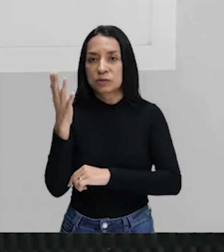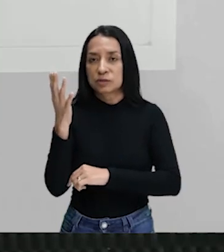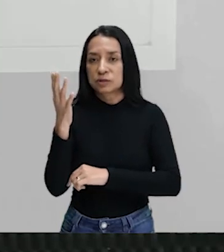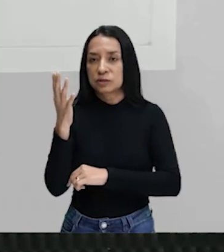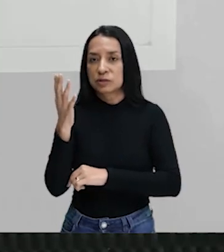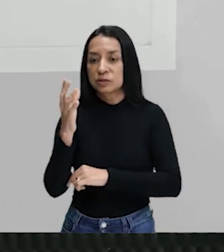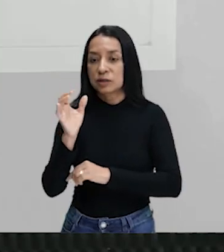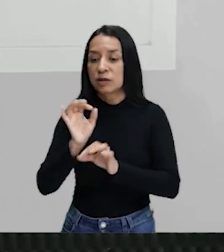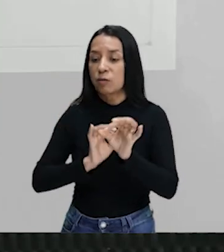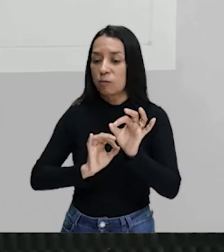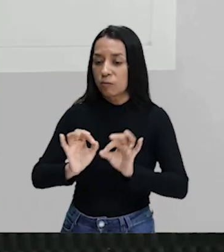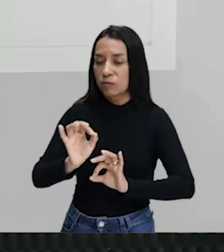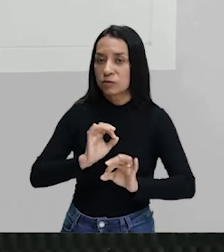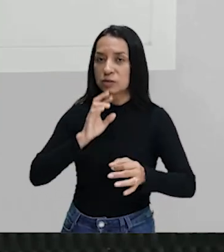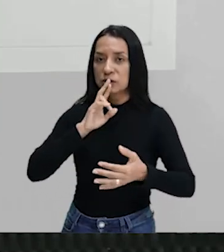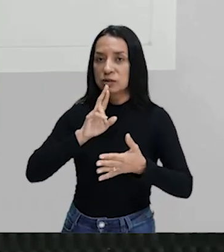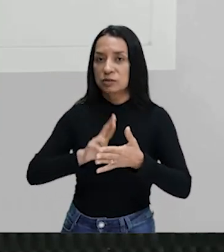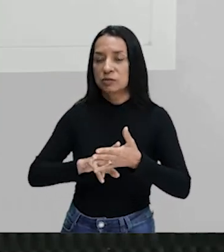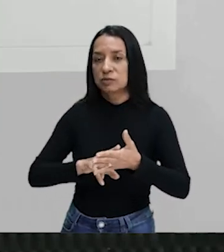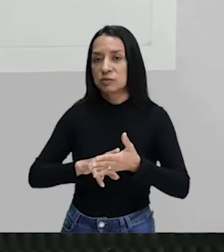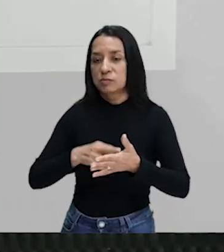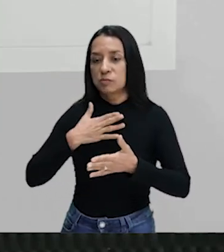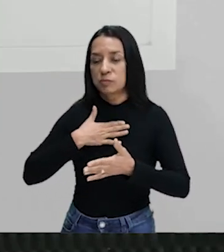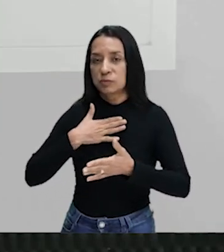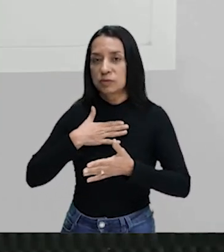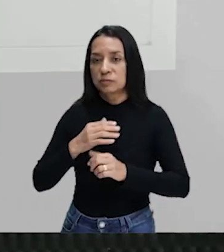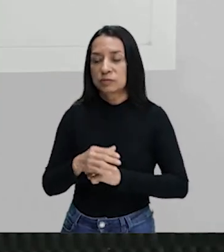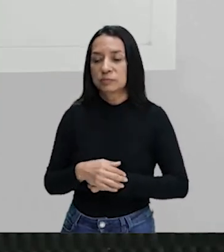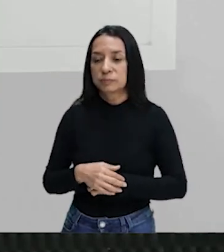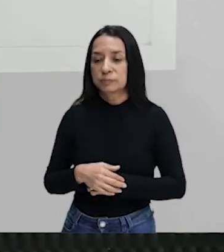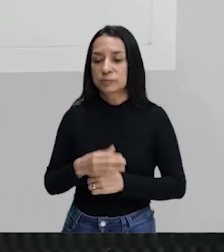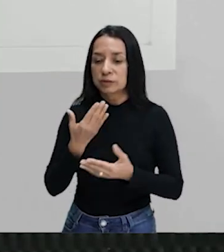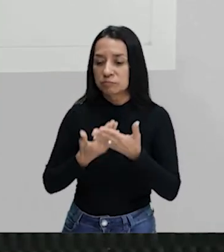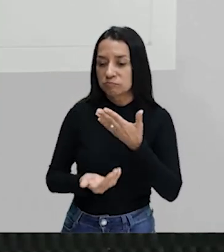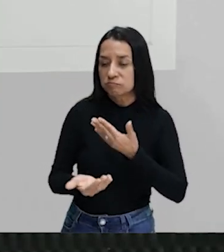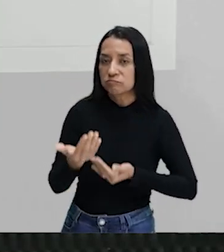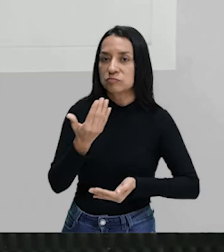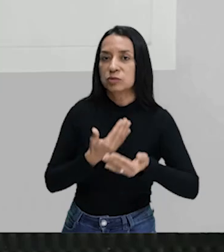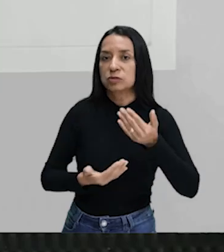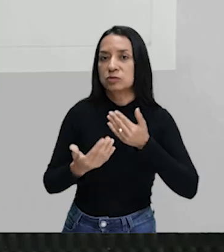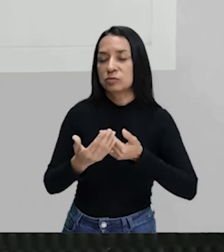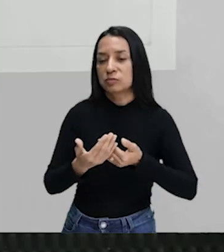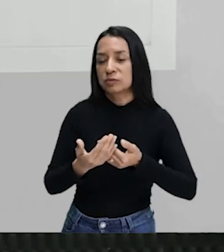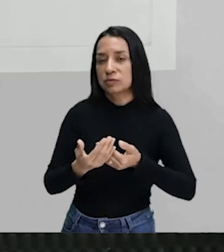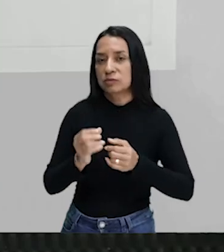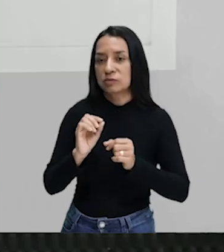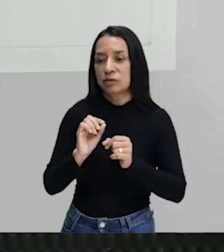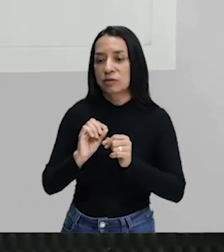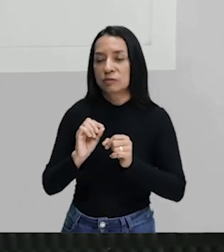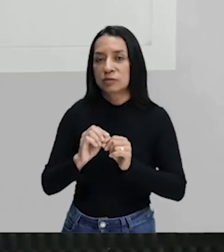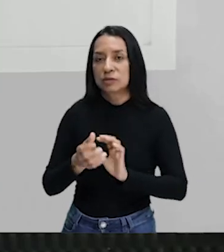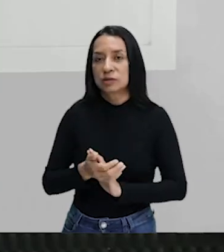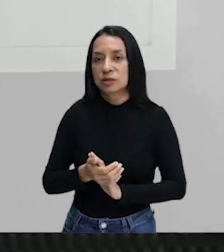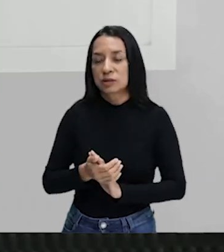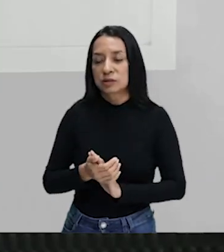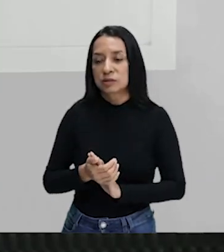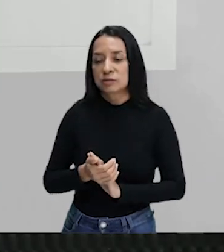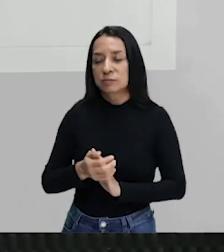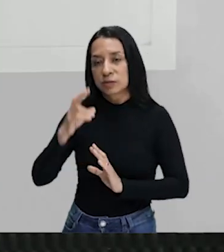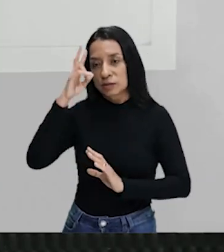constituirei consequências para mim através desta ação. Lembre da lei de ação e reação. Tudo que